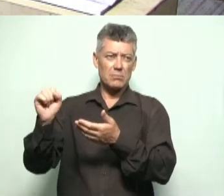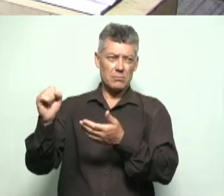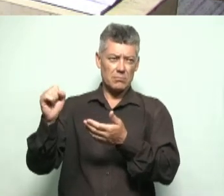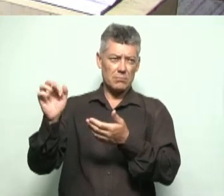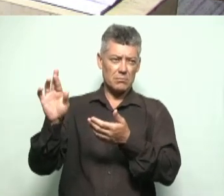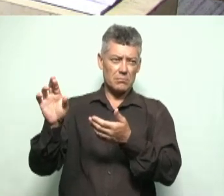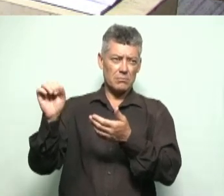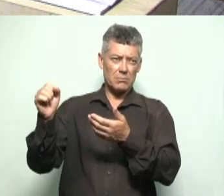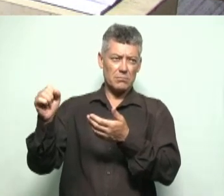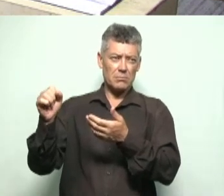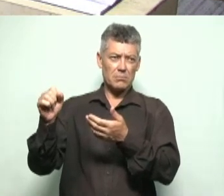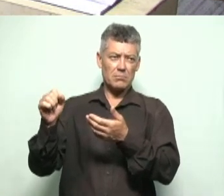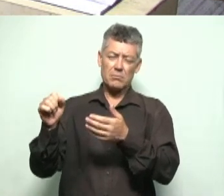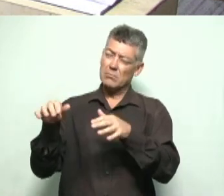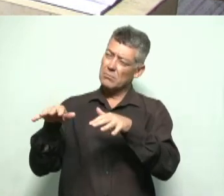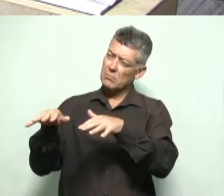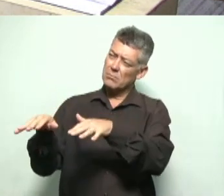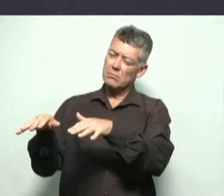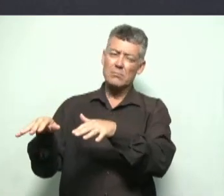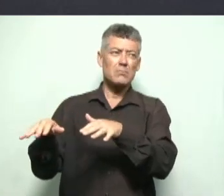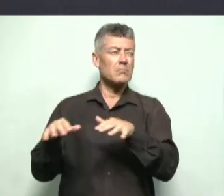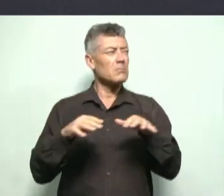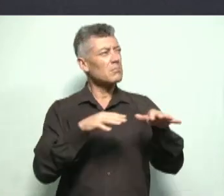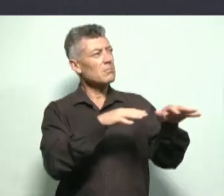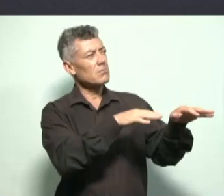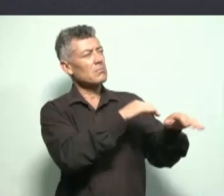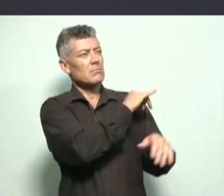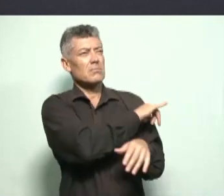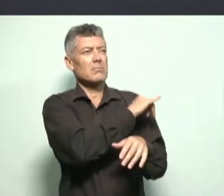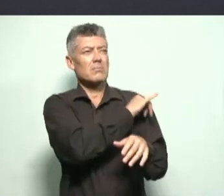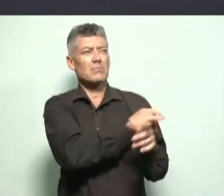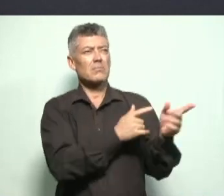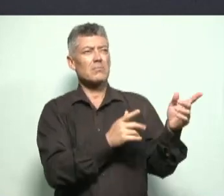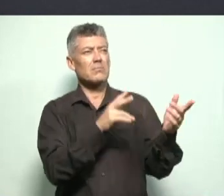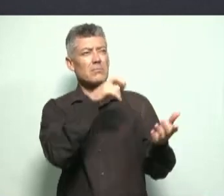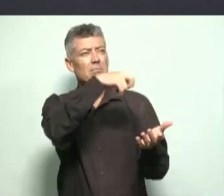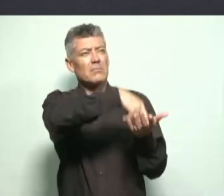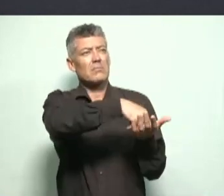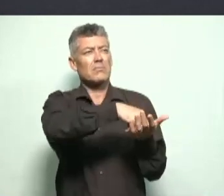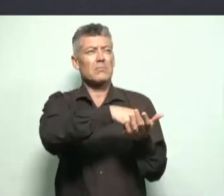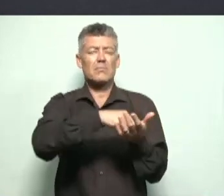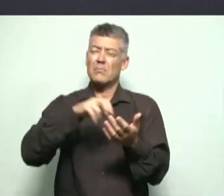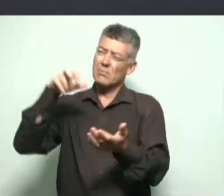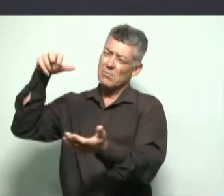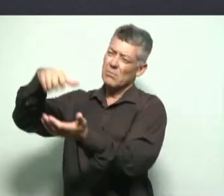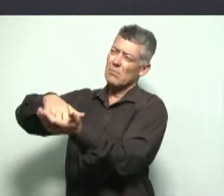um retrato fiel do castigo do Criador.